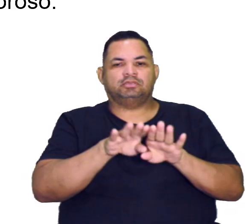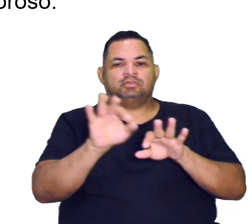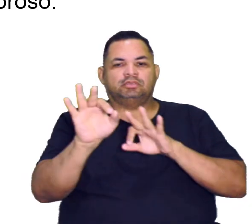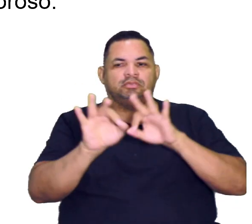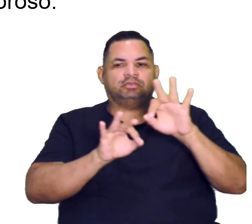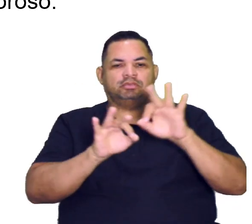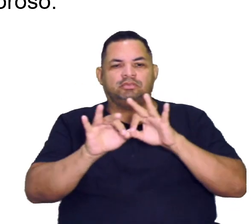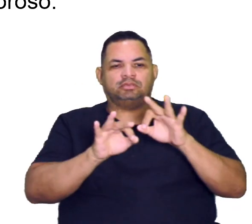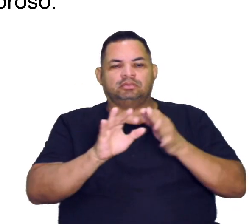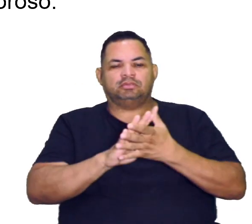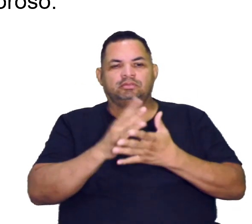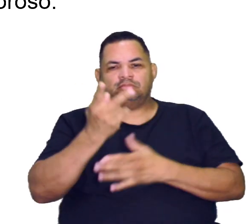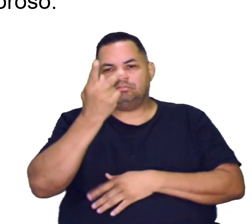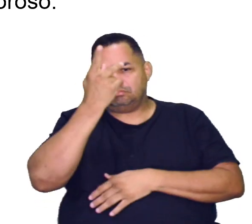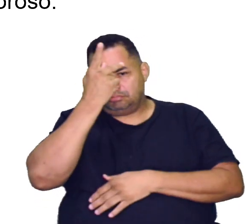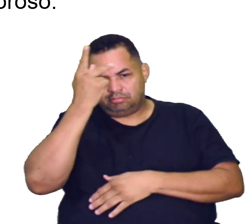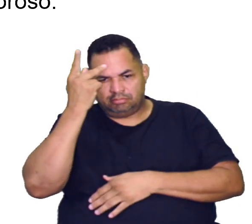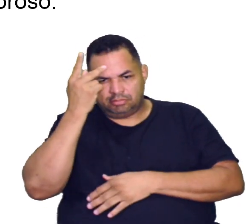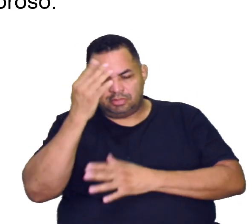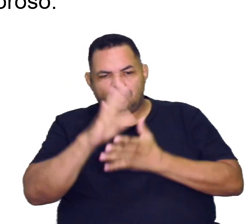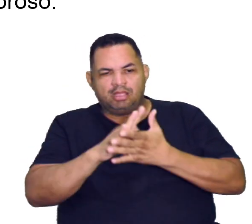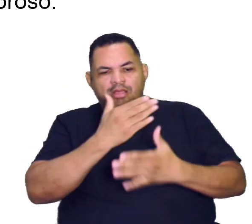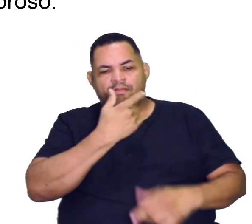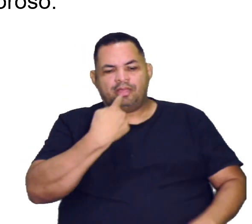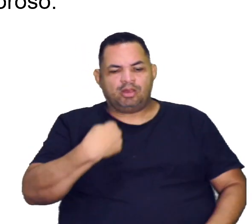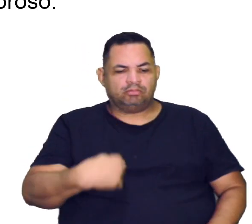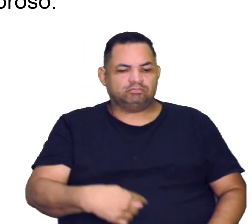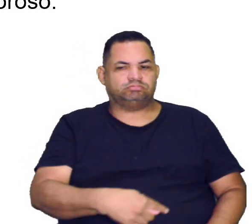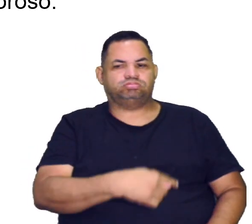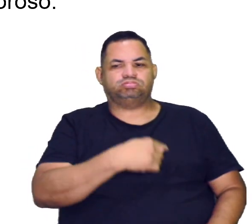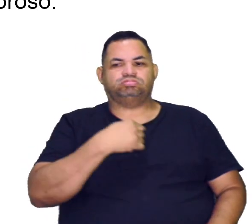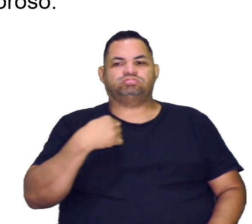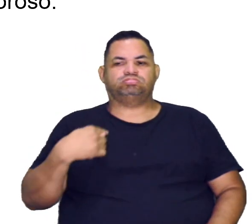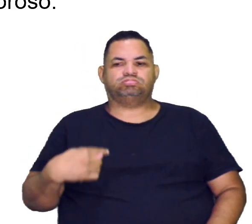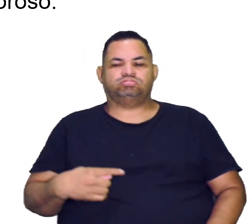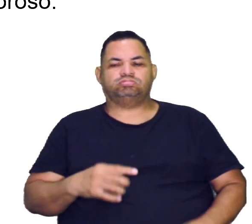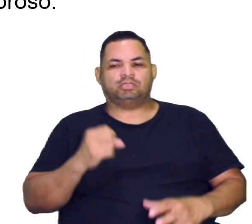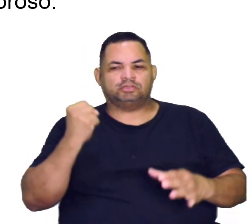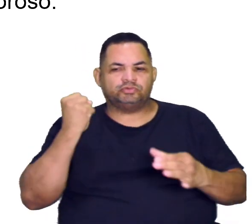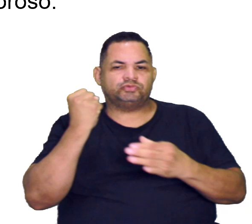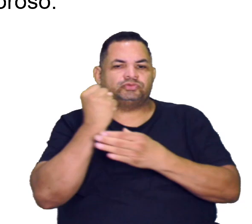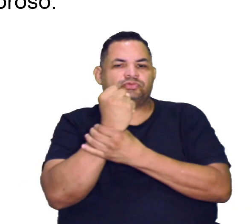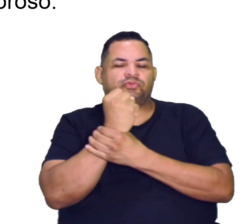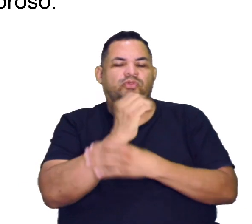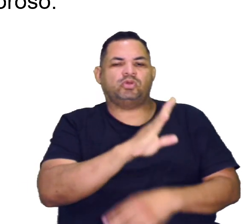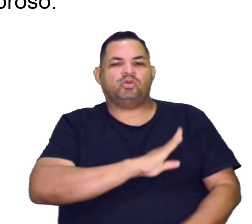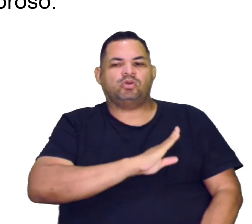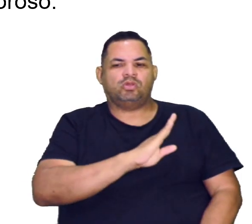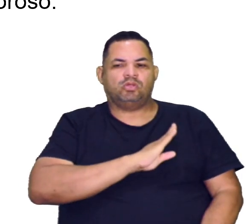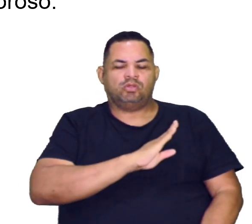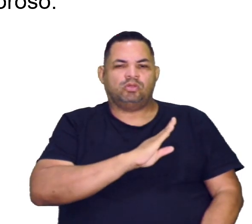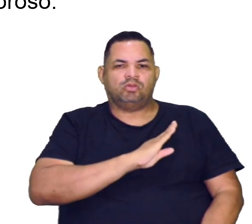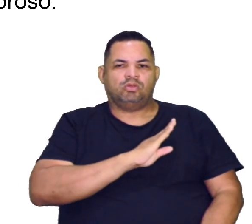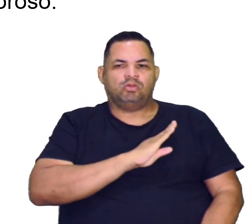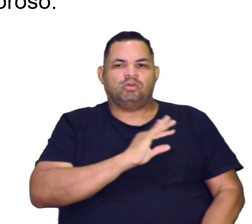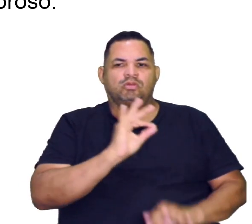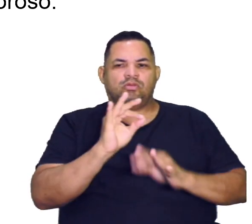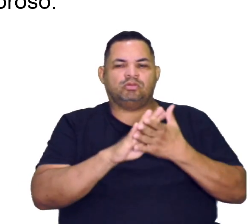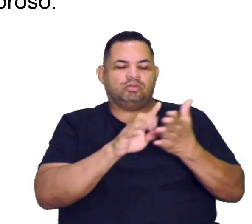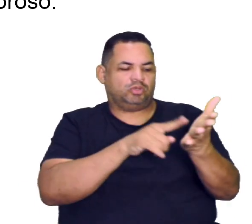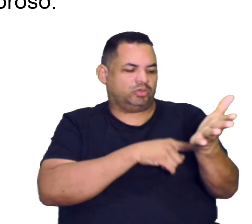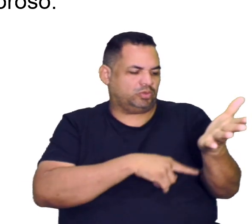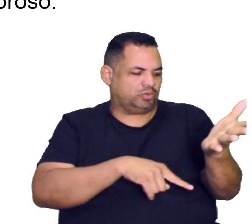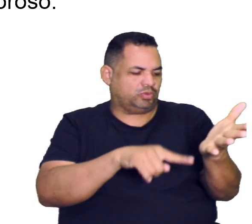preparar a pessoa para um funcionamento mais eficiente, mais seguro do meu coração, tá? Dos meus